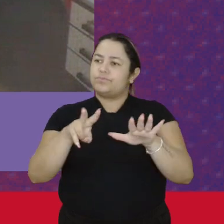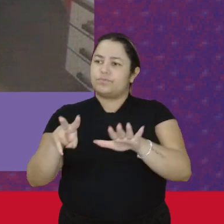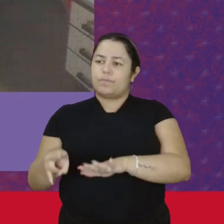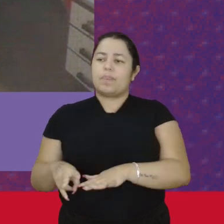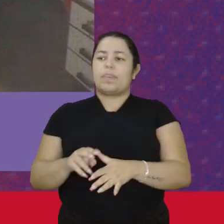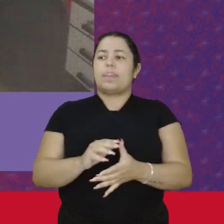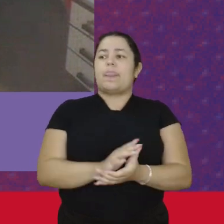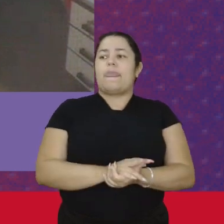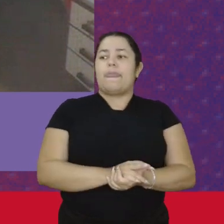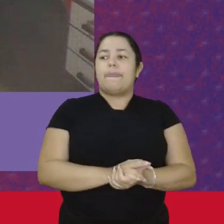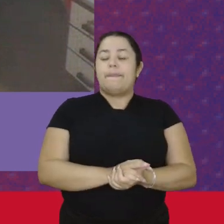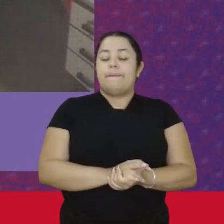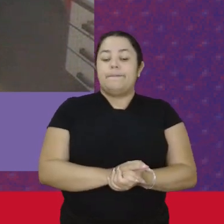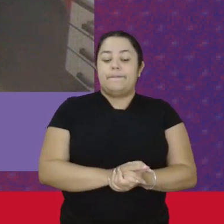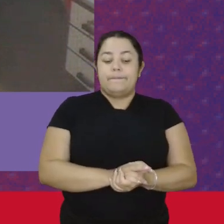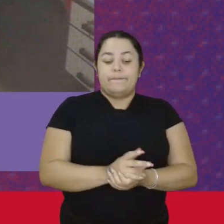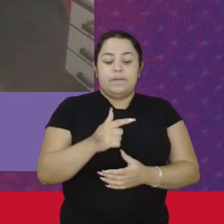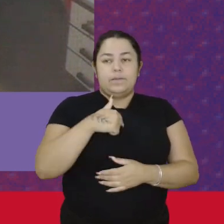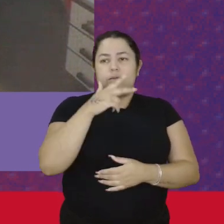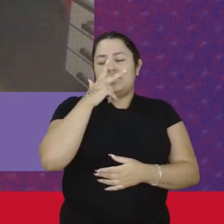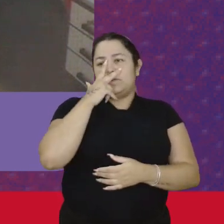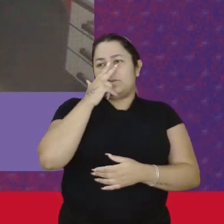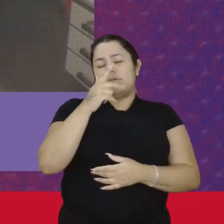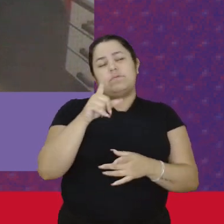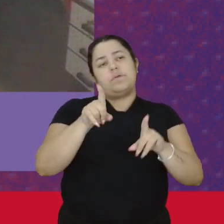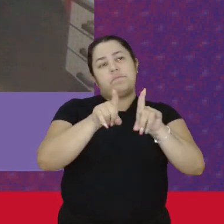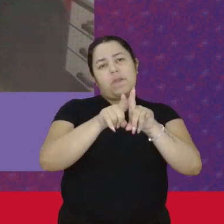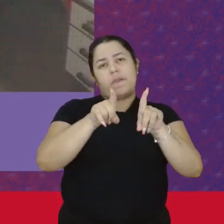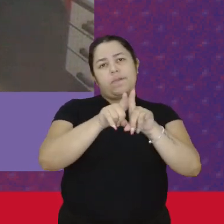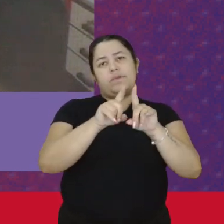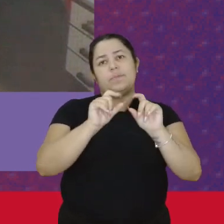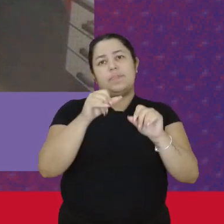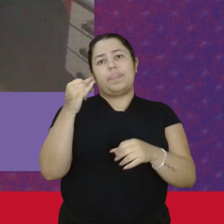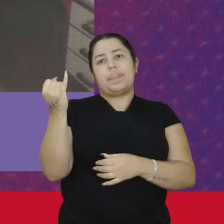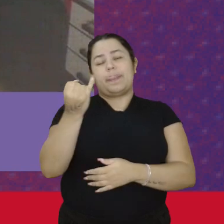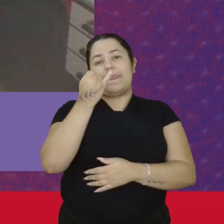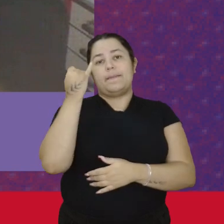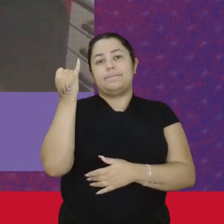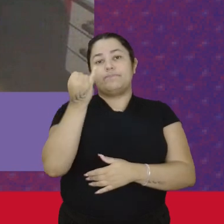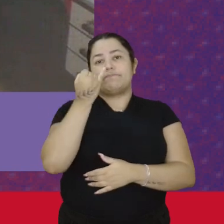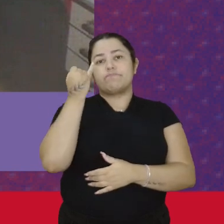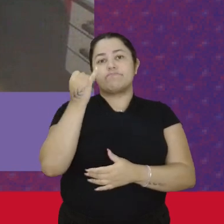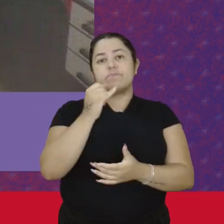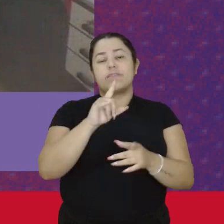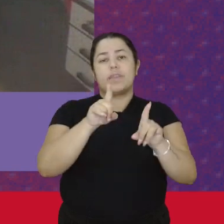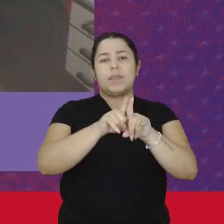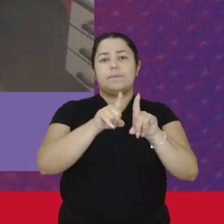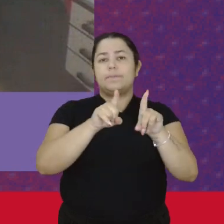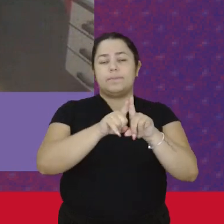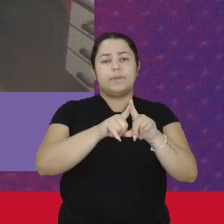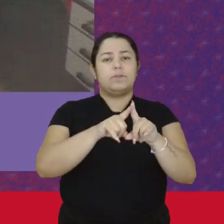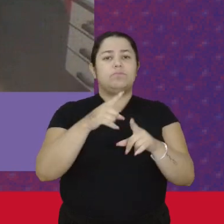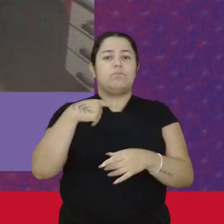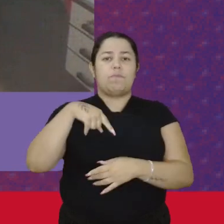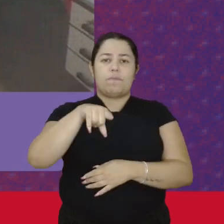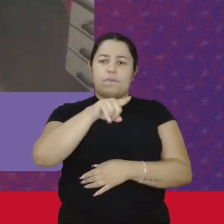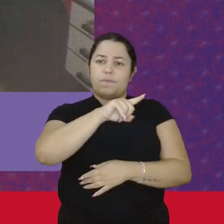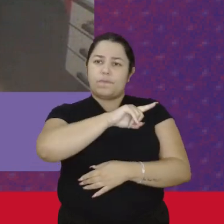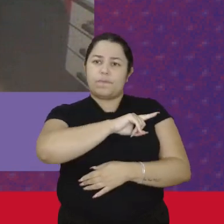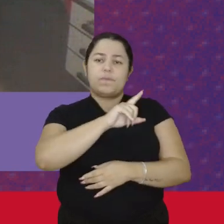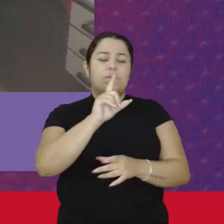eu acho que, então a gente pode não se dar conta da importância que foi, né? Cada uma de nós